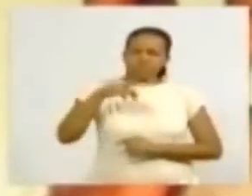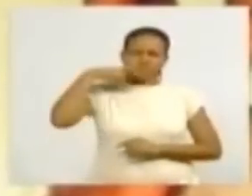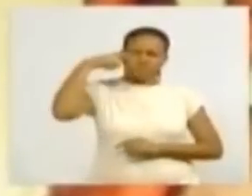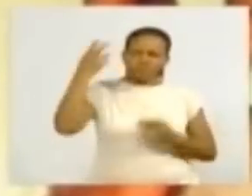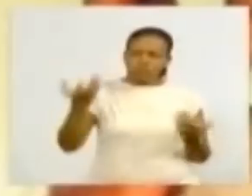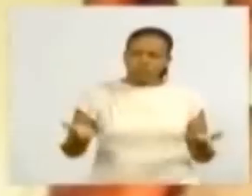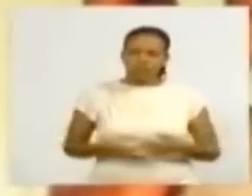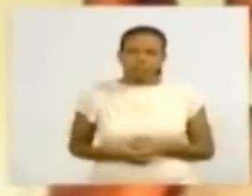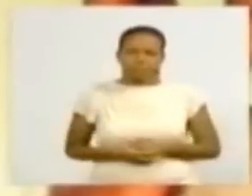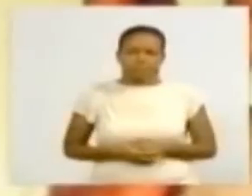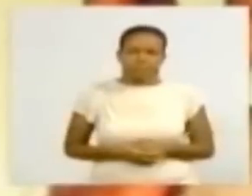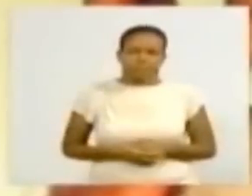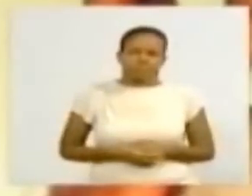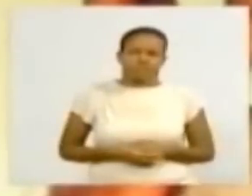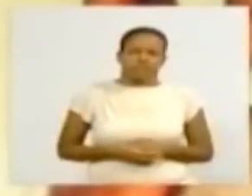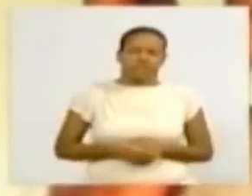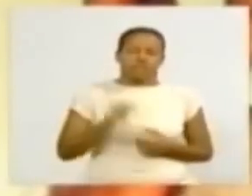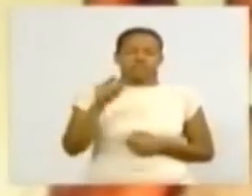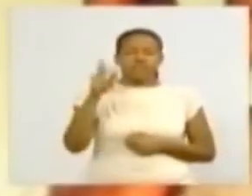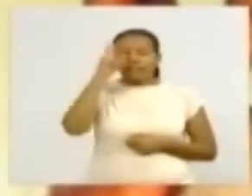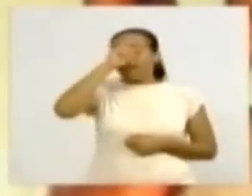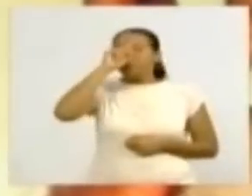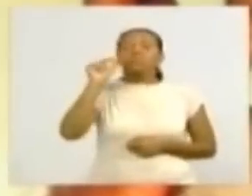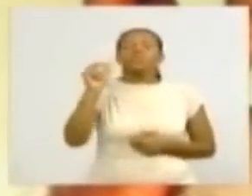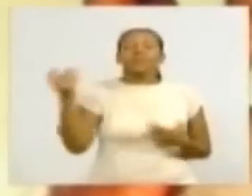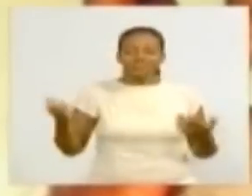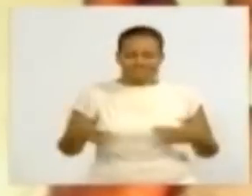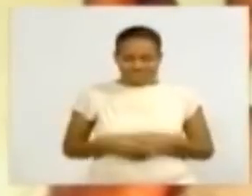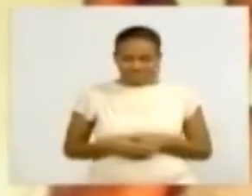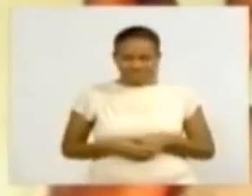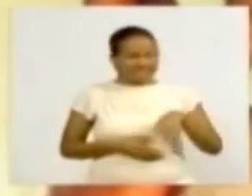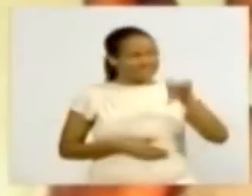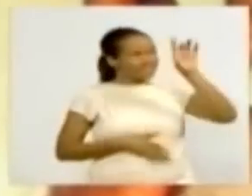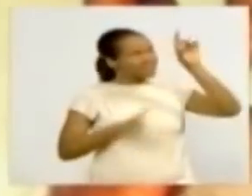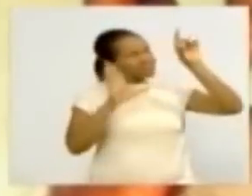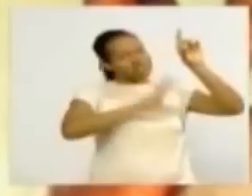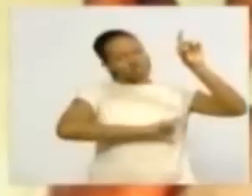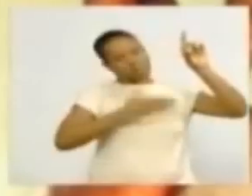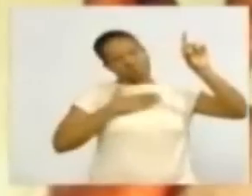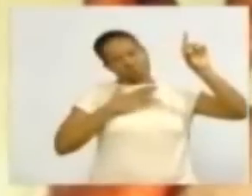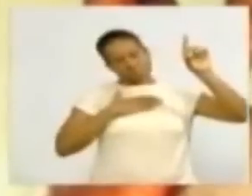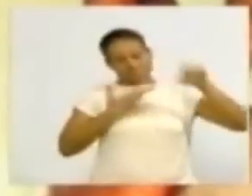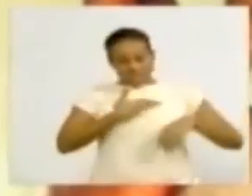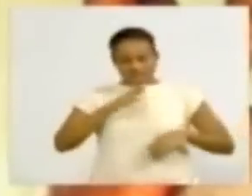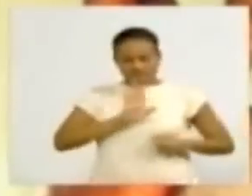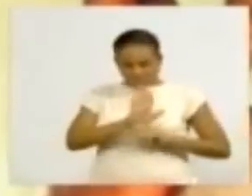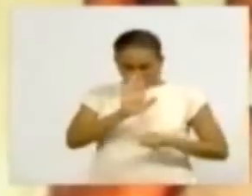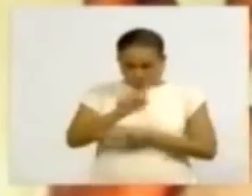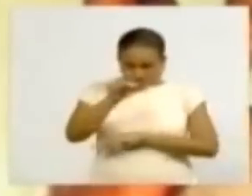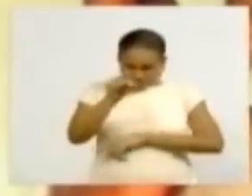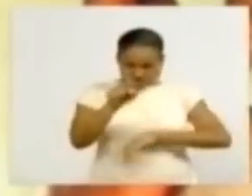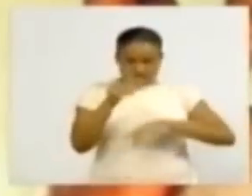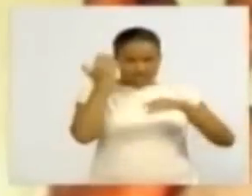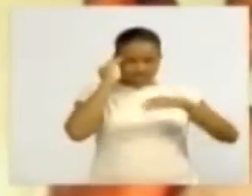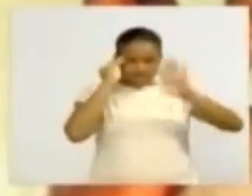E outra coisa não lhe resta senão você lembrar dessa frase: Deus me ama. Isso